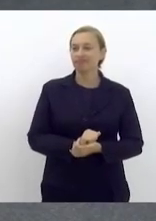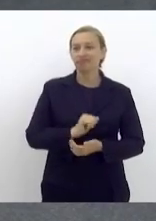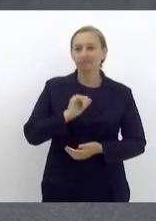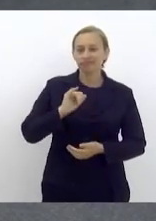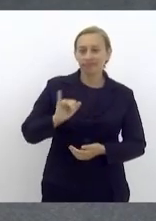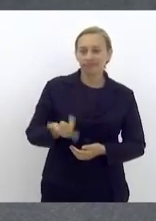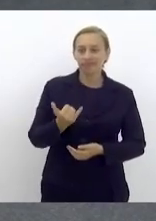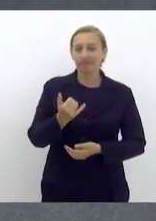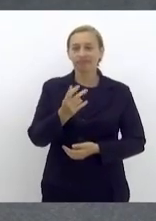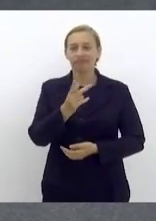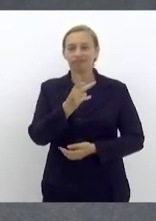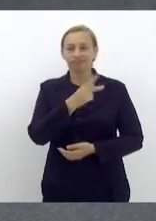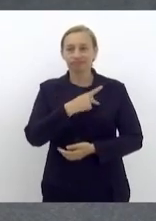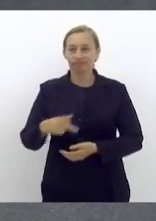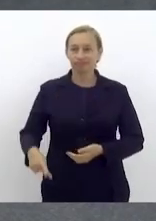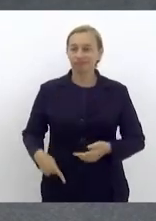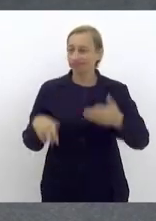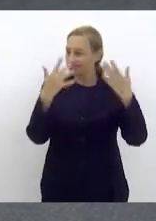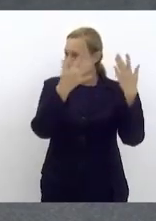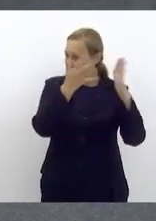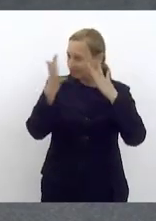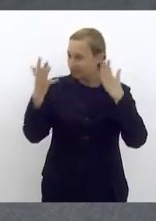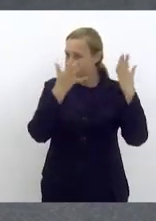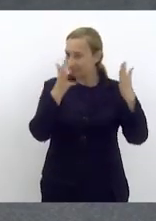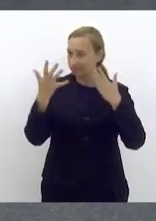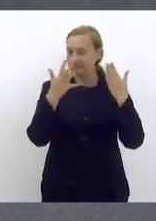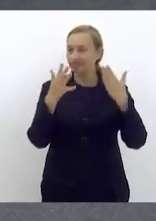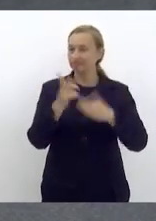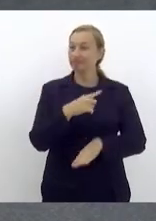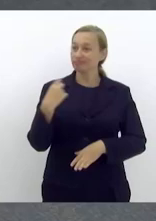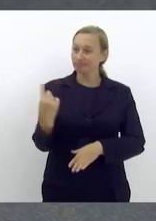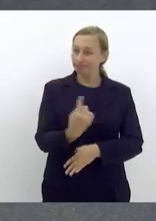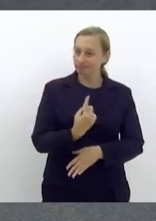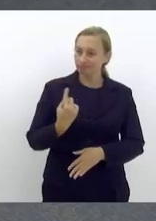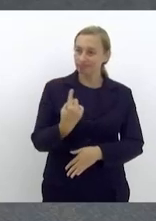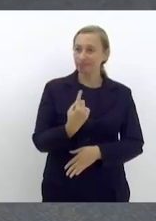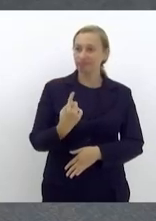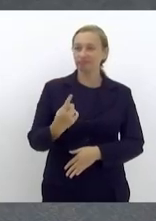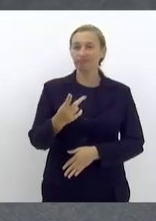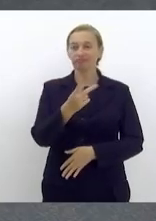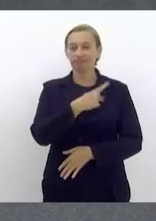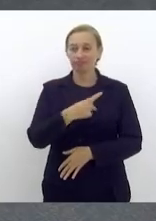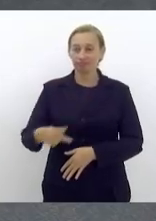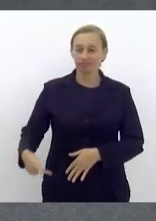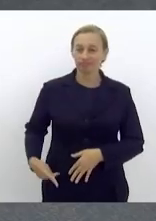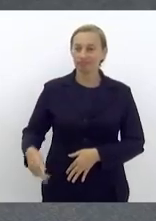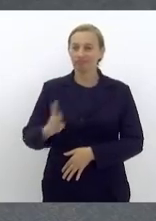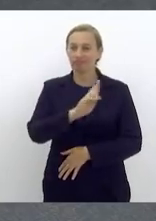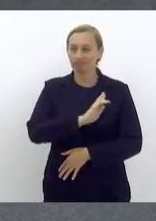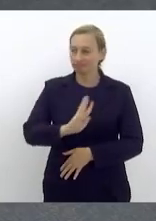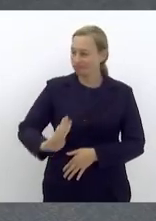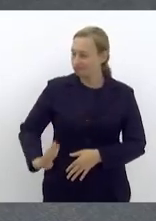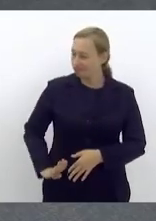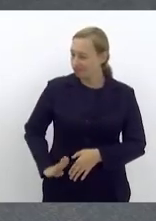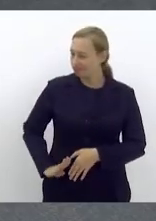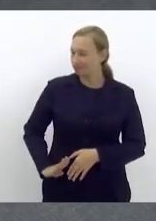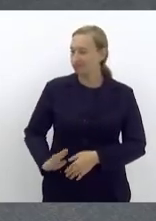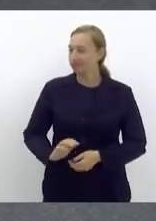para saudar e parabenizar o nosso presidente, Rodrigo Bacelar, pelo